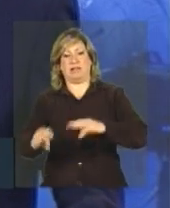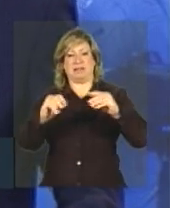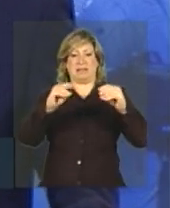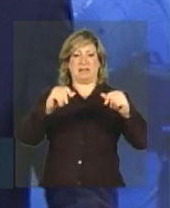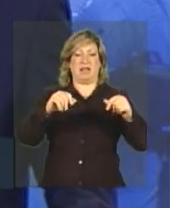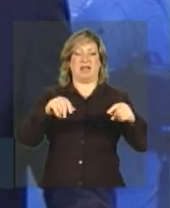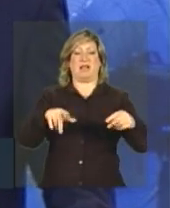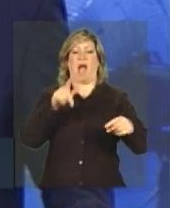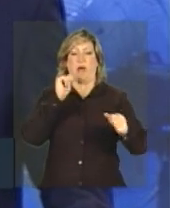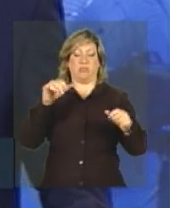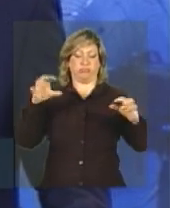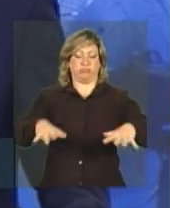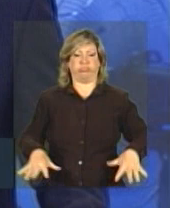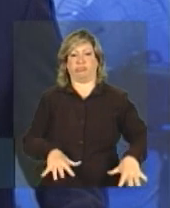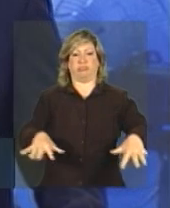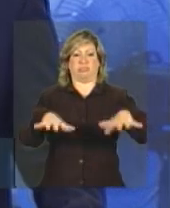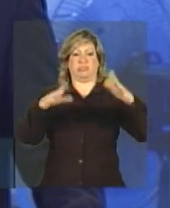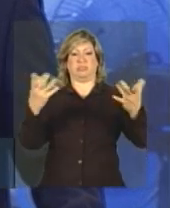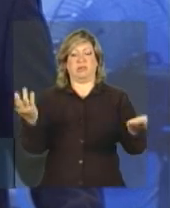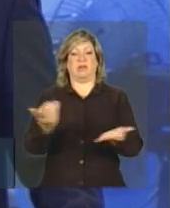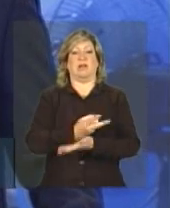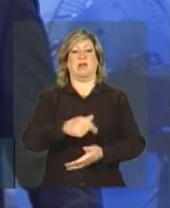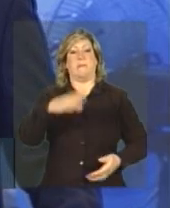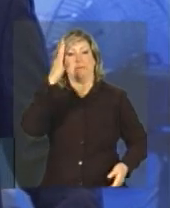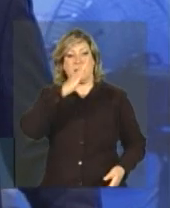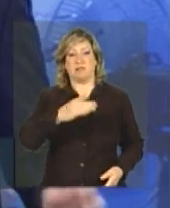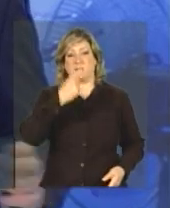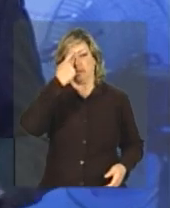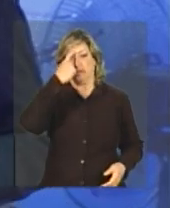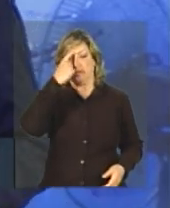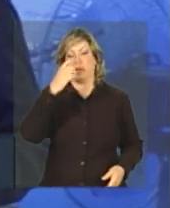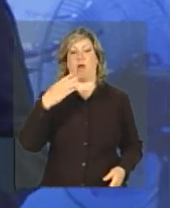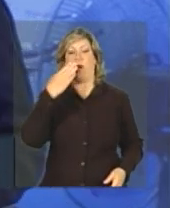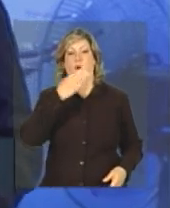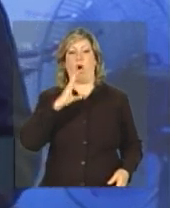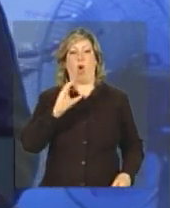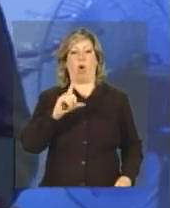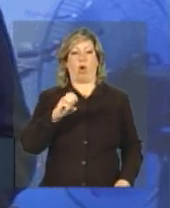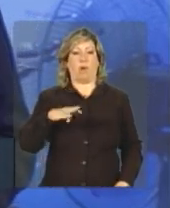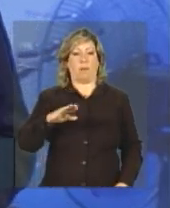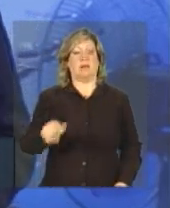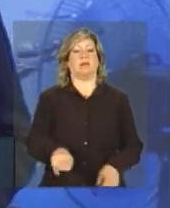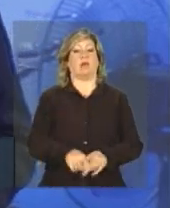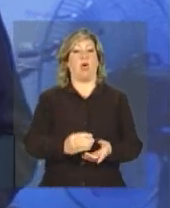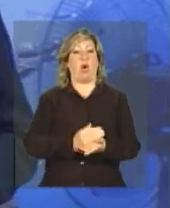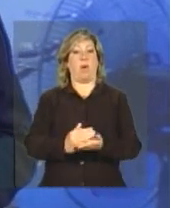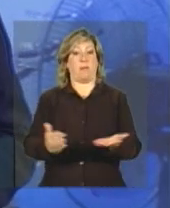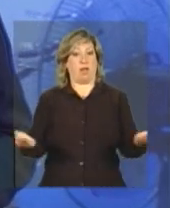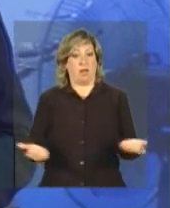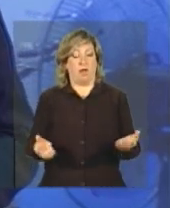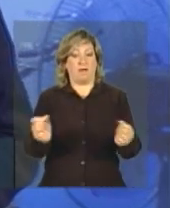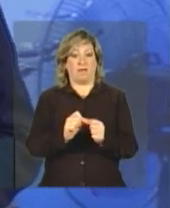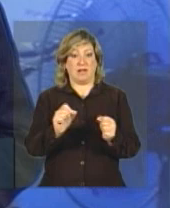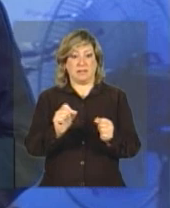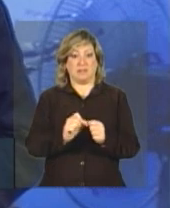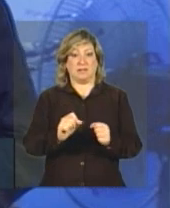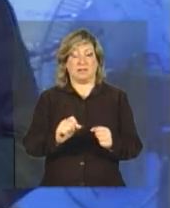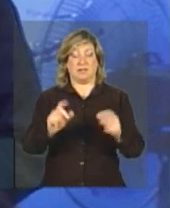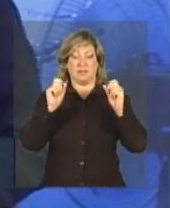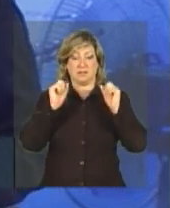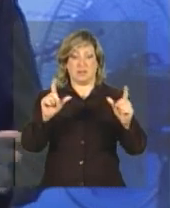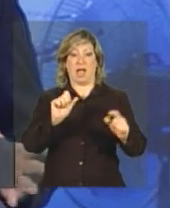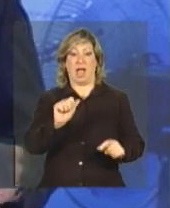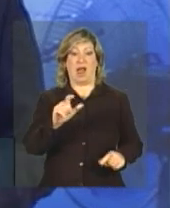inundações. O Brasil, a Índia, a Colômbia começam esse ano a montar um sistema de alerta contra desastres